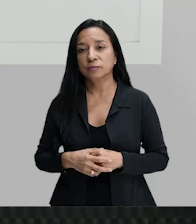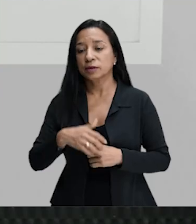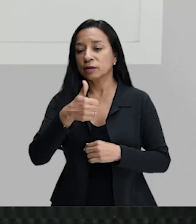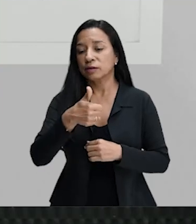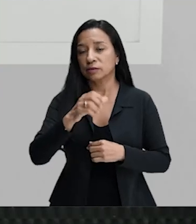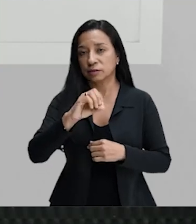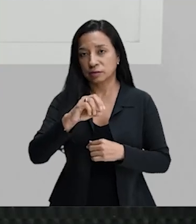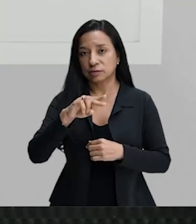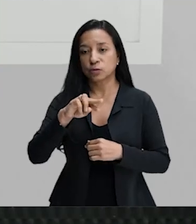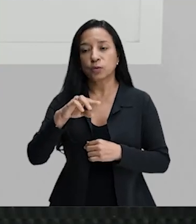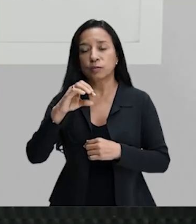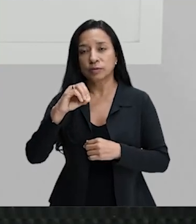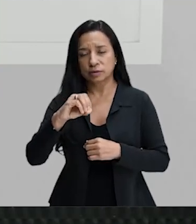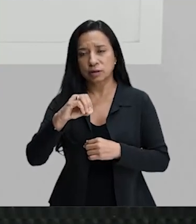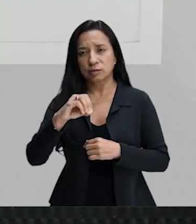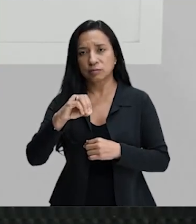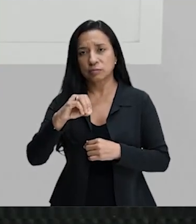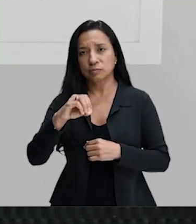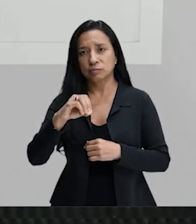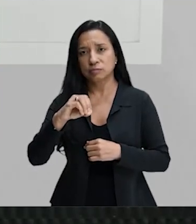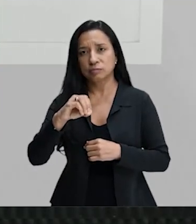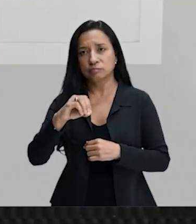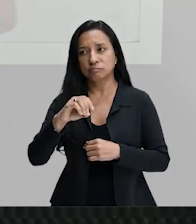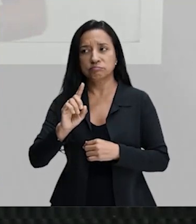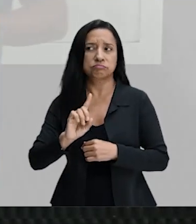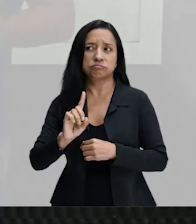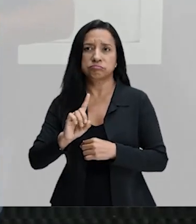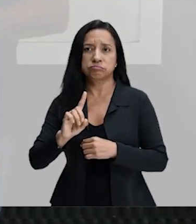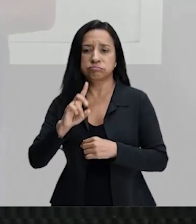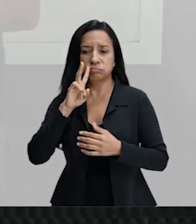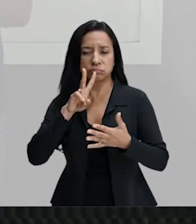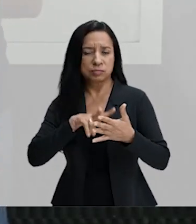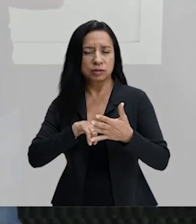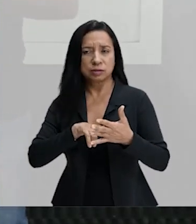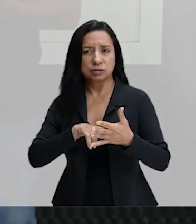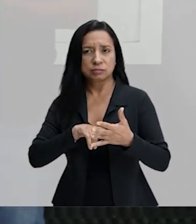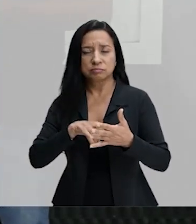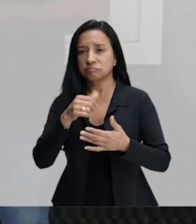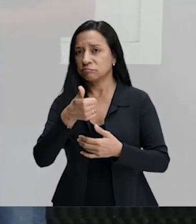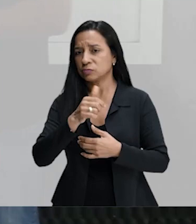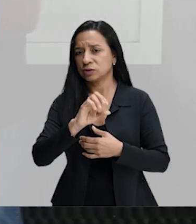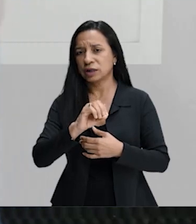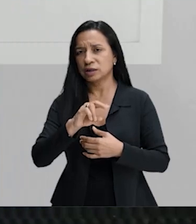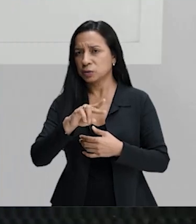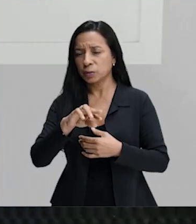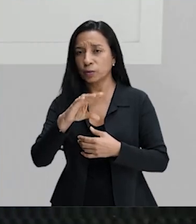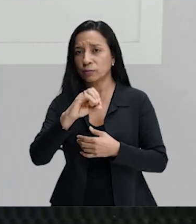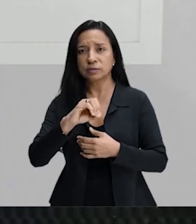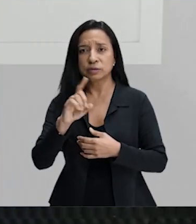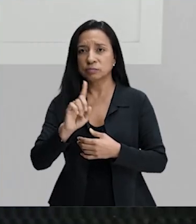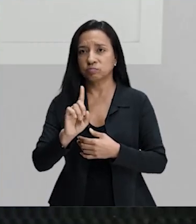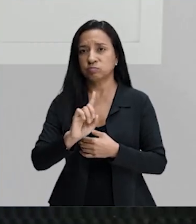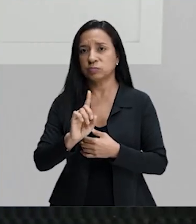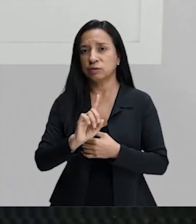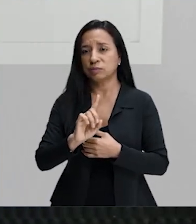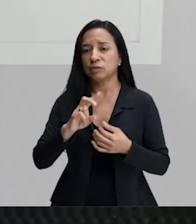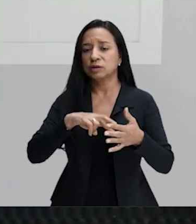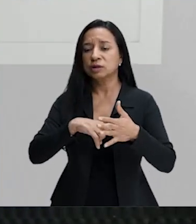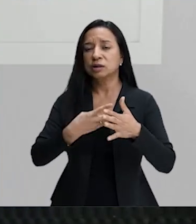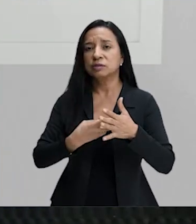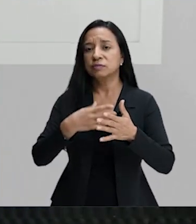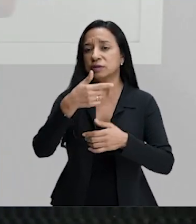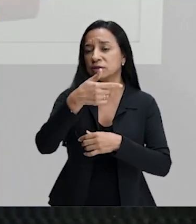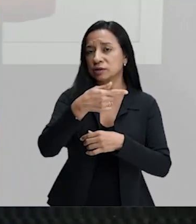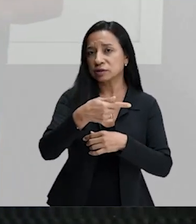10 é igual a 0? Isso se verifica? Não. O 10 não é igual a 0. Então quer dizer que esse 7